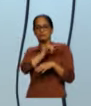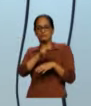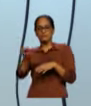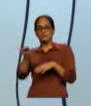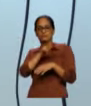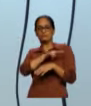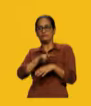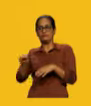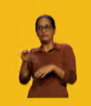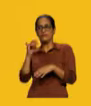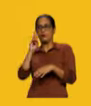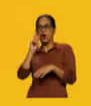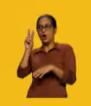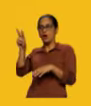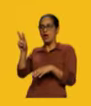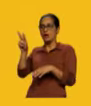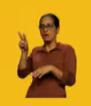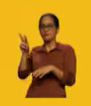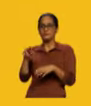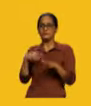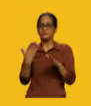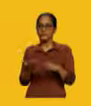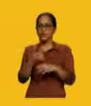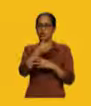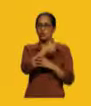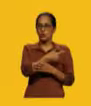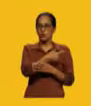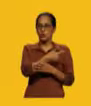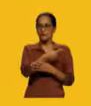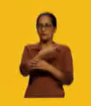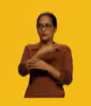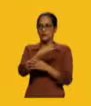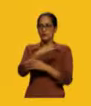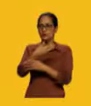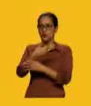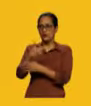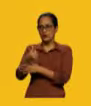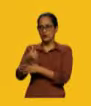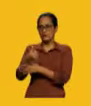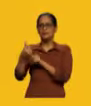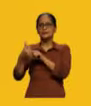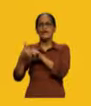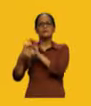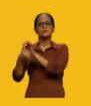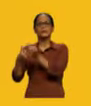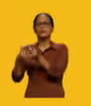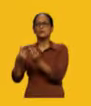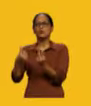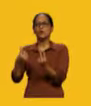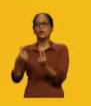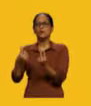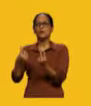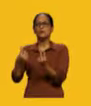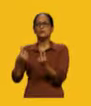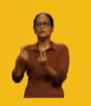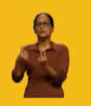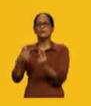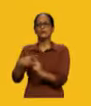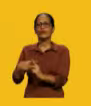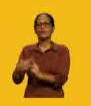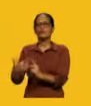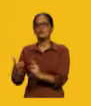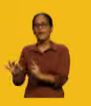O 6 está na ordem simples, ele vale 6. O 2... ele é 2 vezes 10